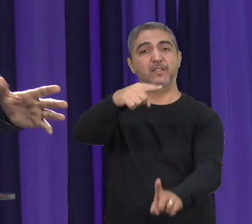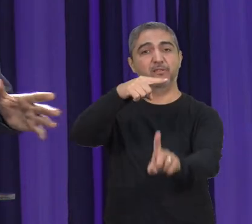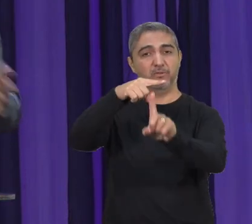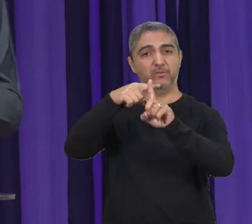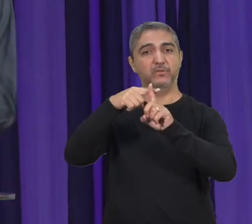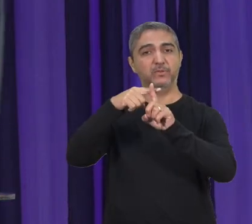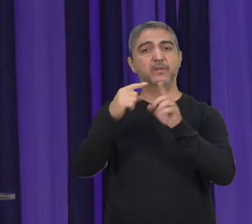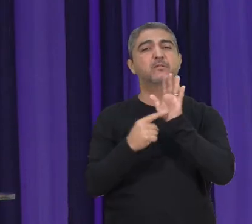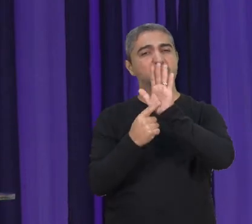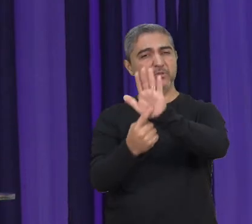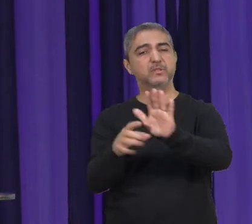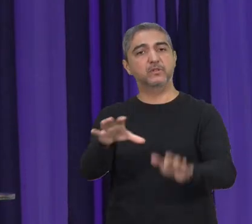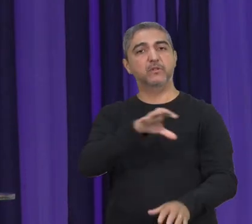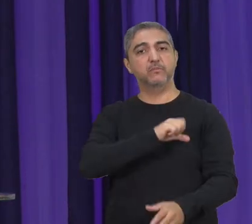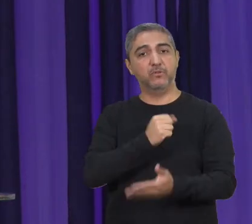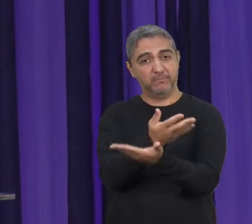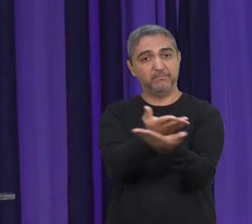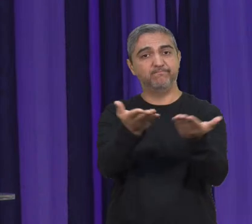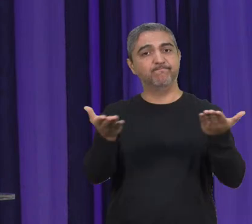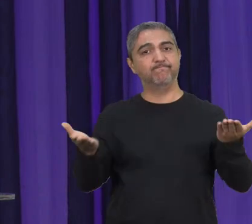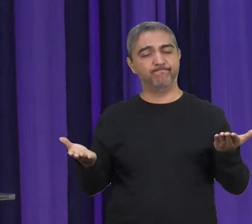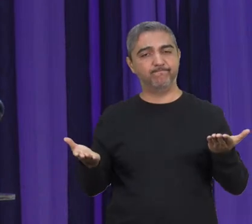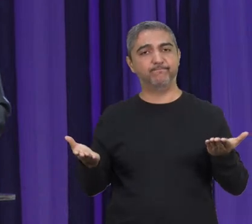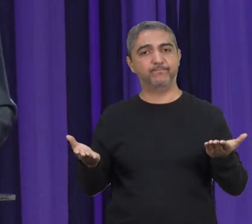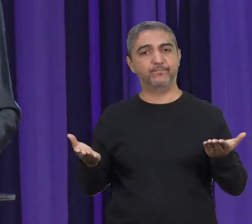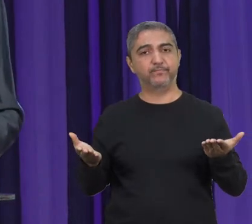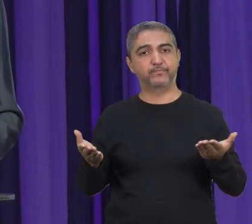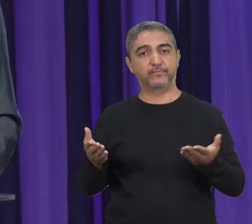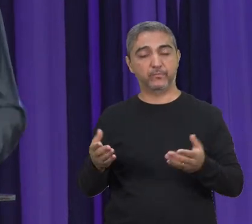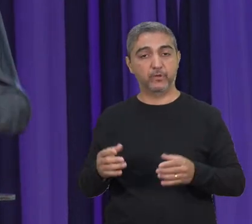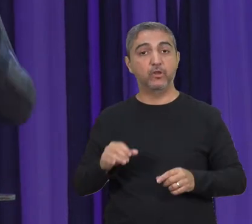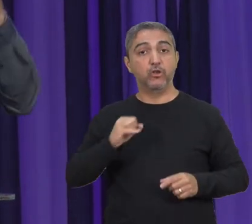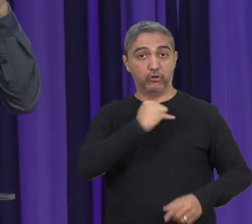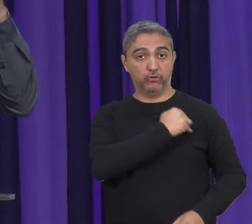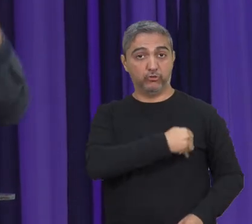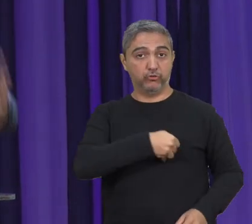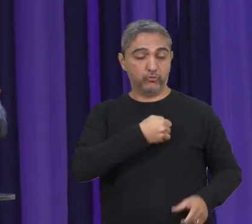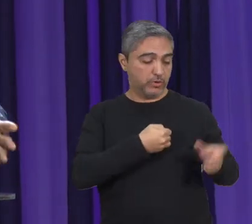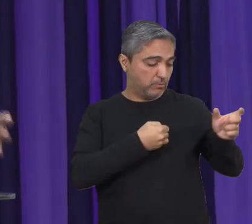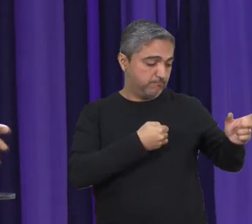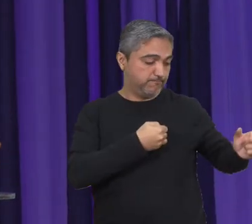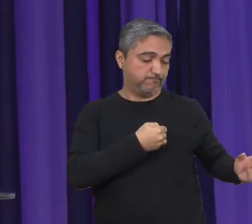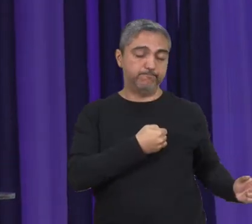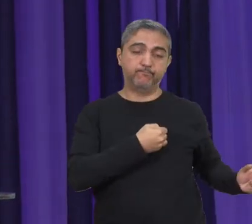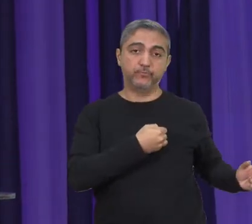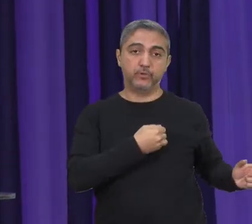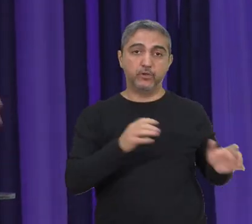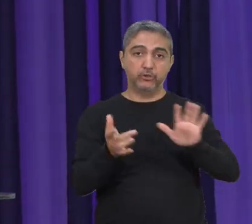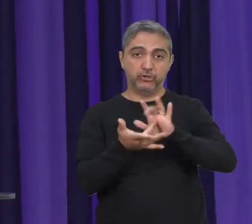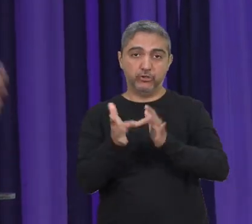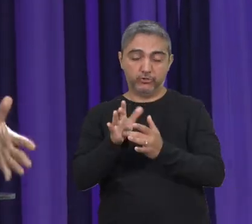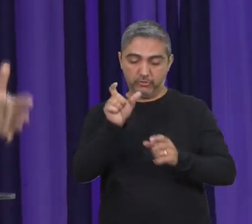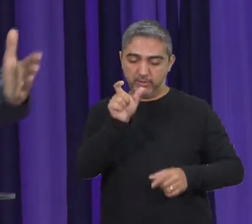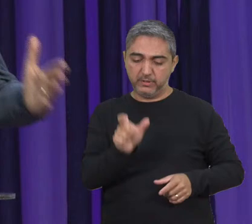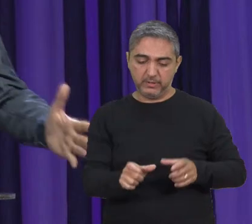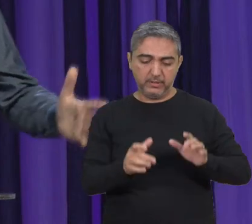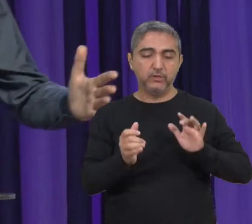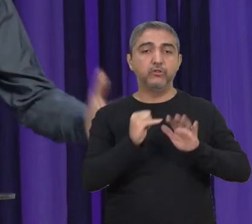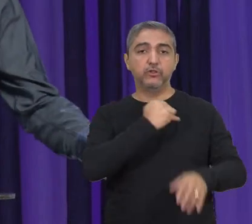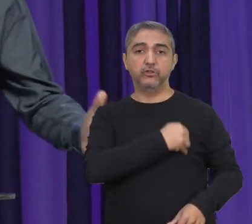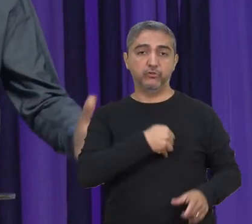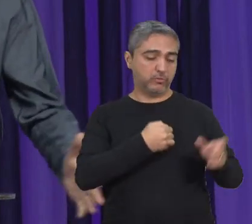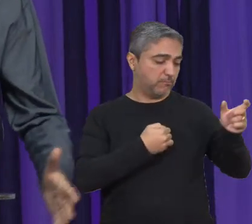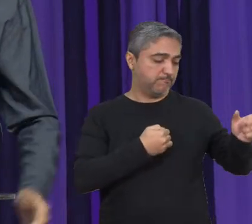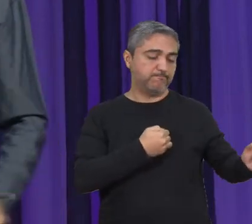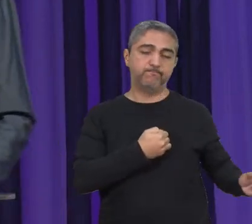João, que estava ao lado de Jesus, o discípulo amado, dedica 5 capítulos para essa conversa ao redor